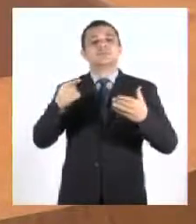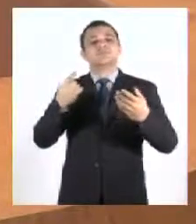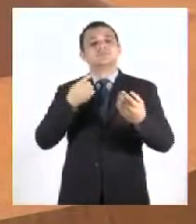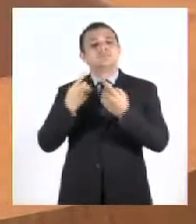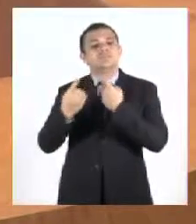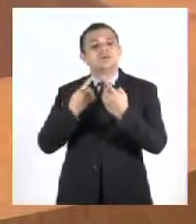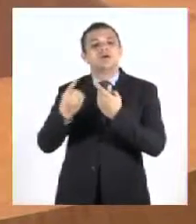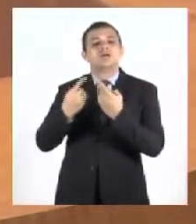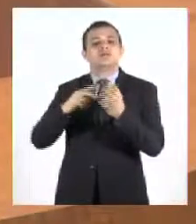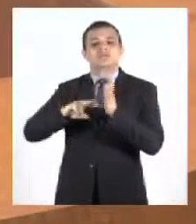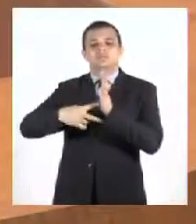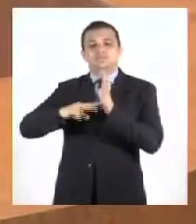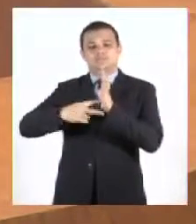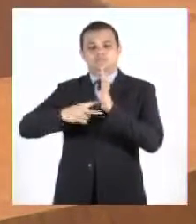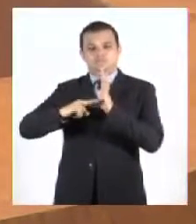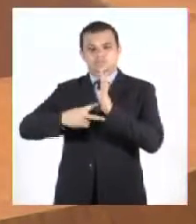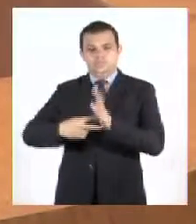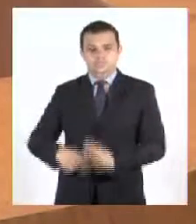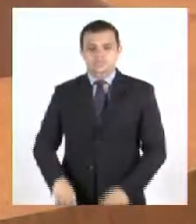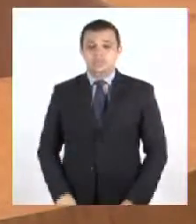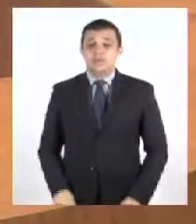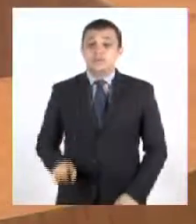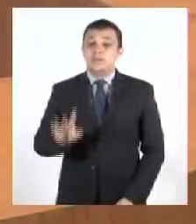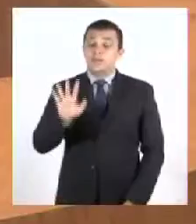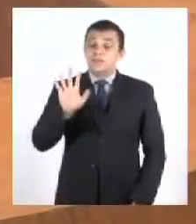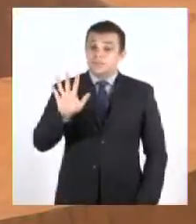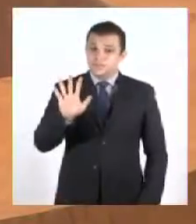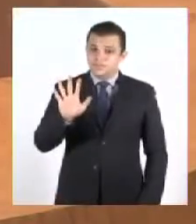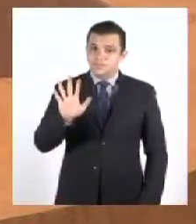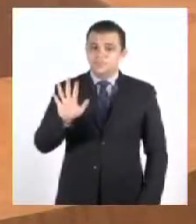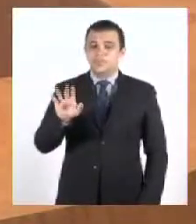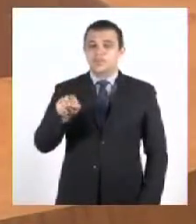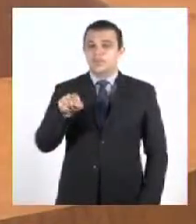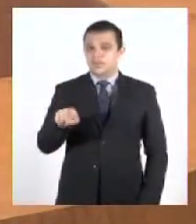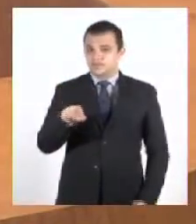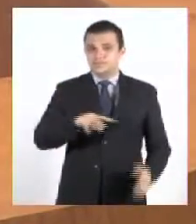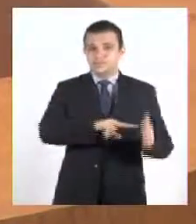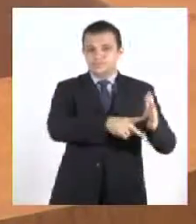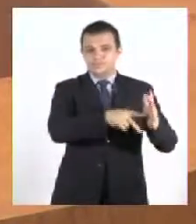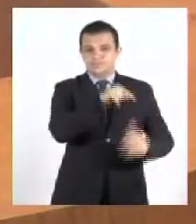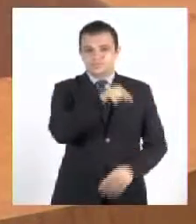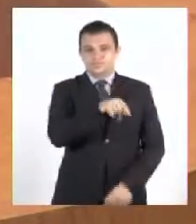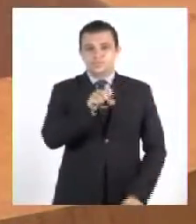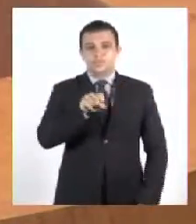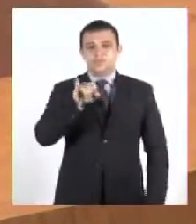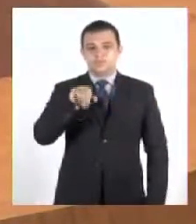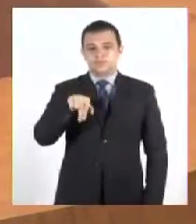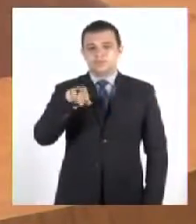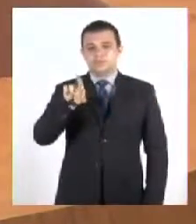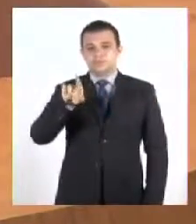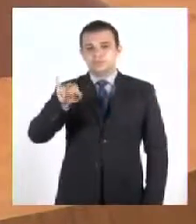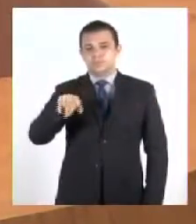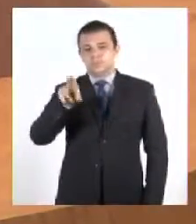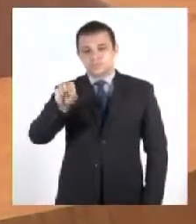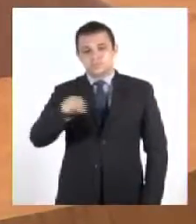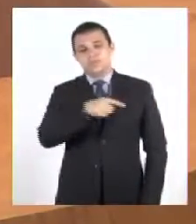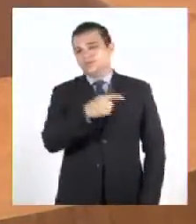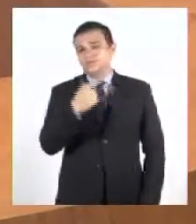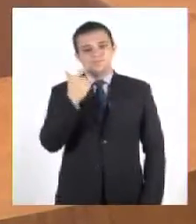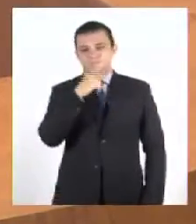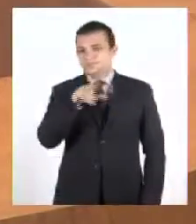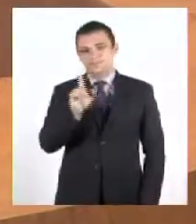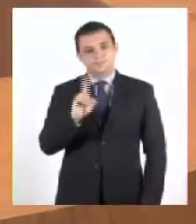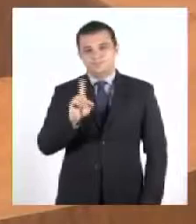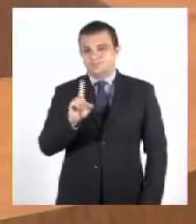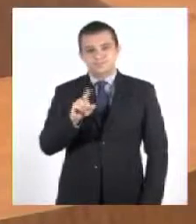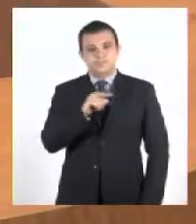sindicato. Mas o Sindijuiz não tem conseguido isso juntamente com o